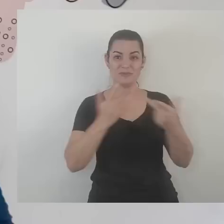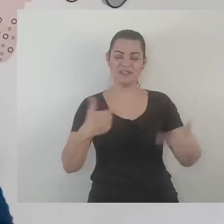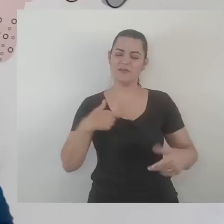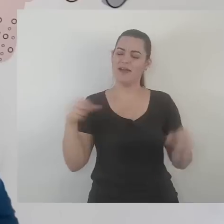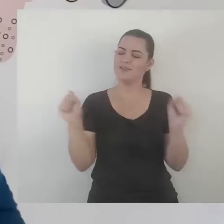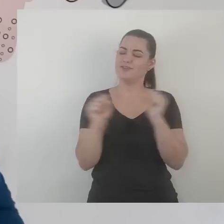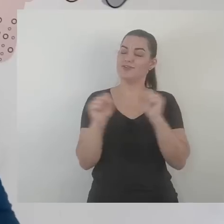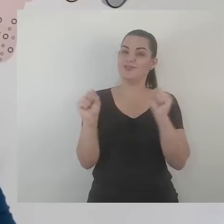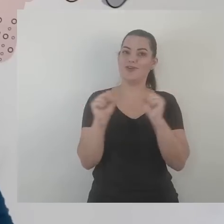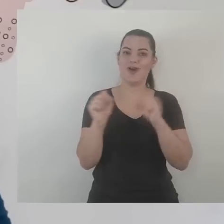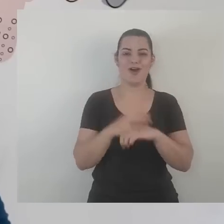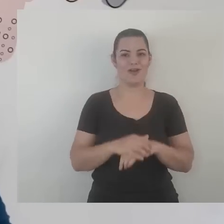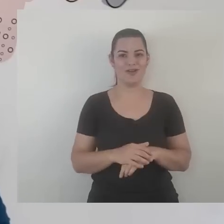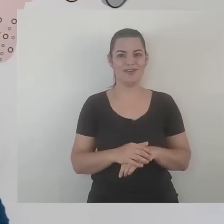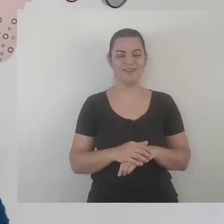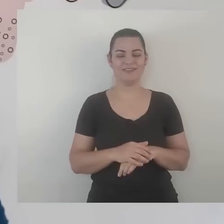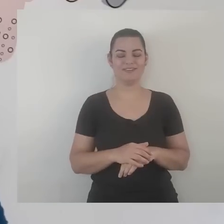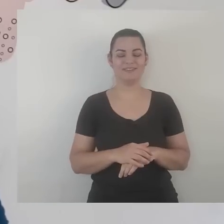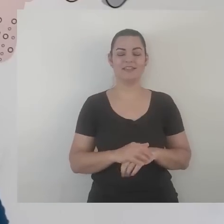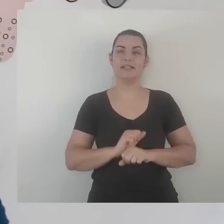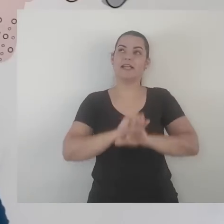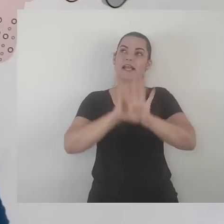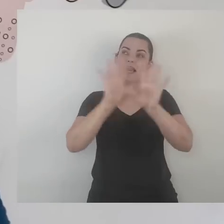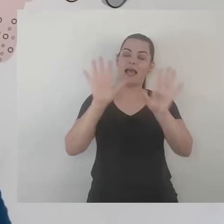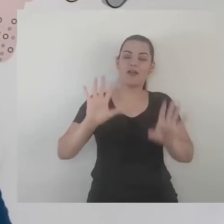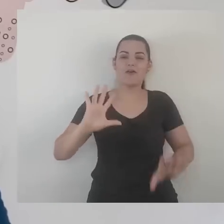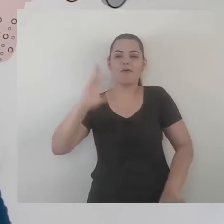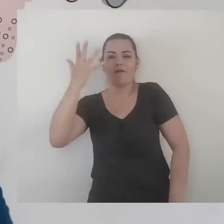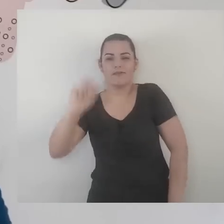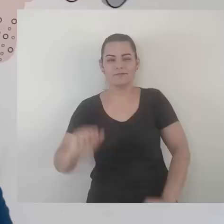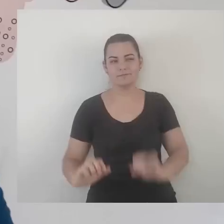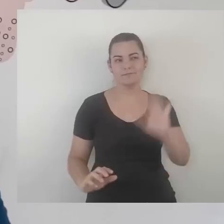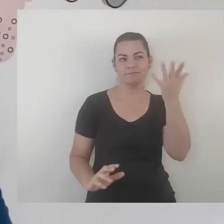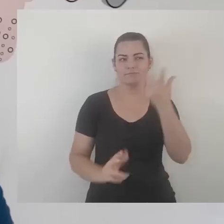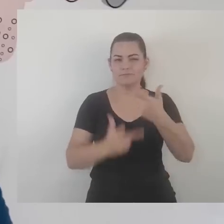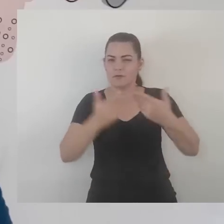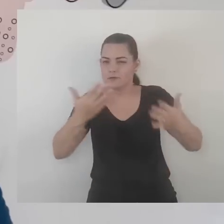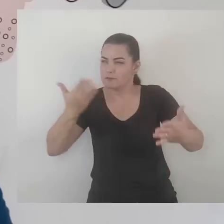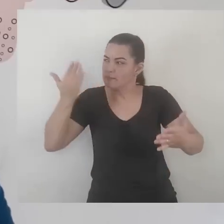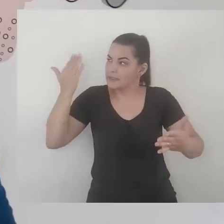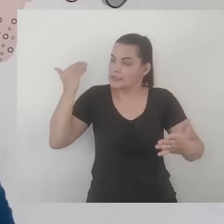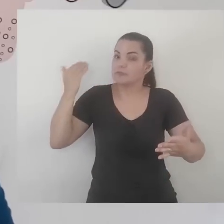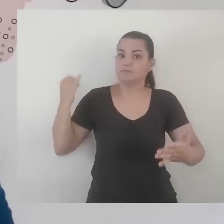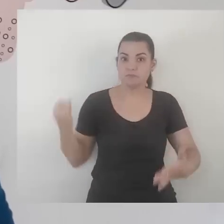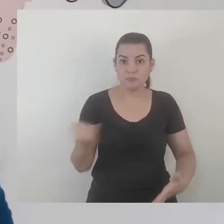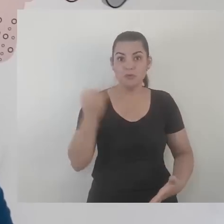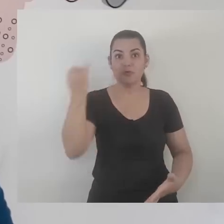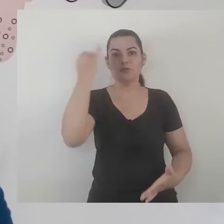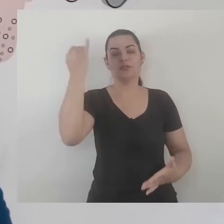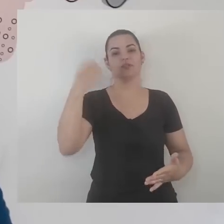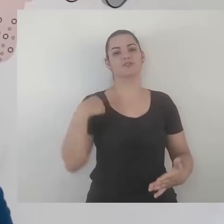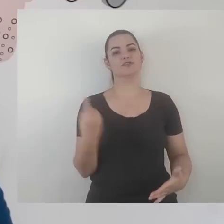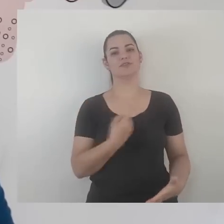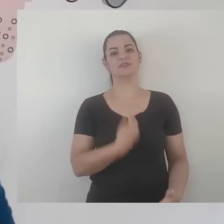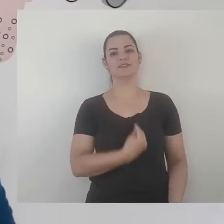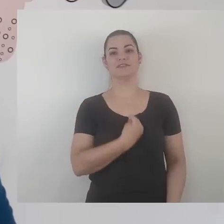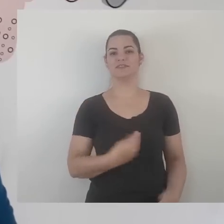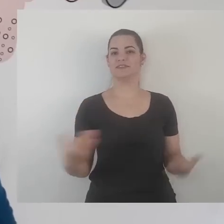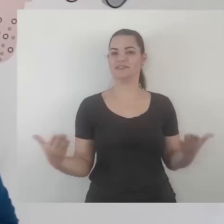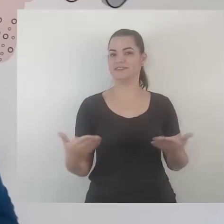é claro que muitas coisas aconteceram que foram bem importantes para a nossa